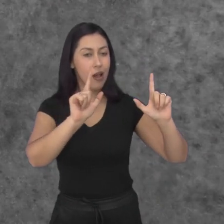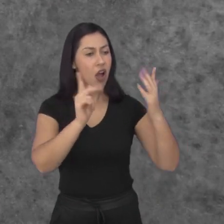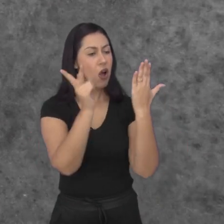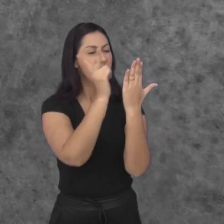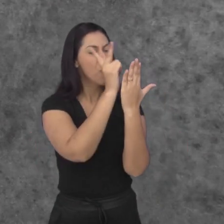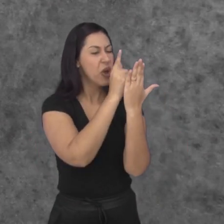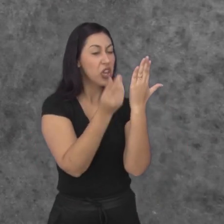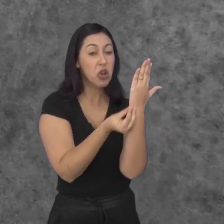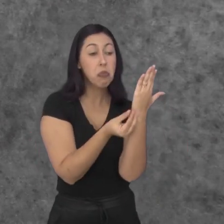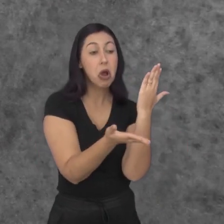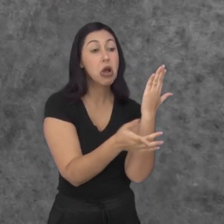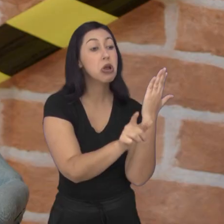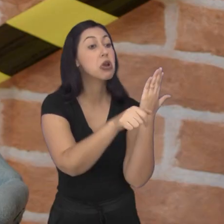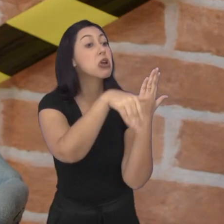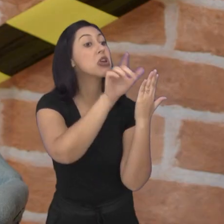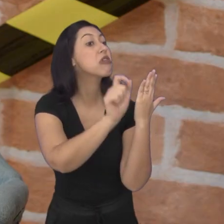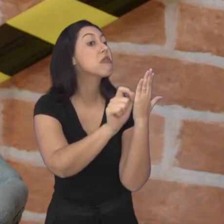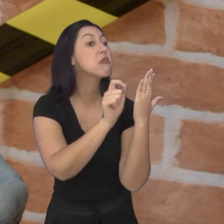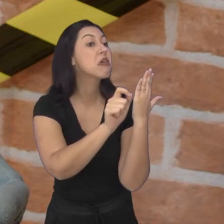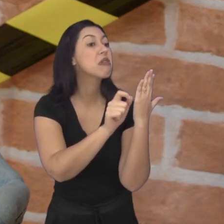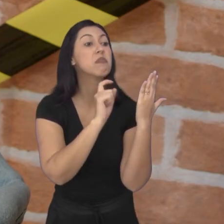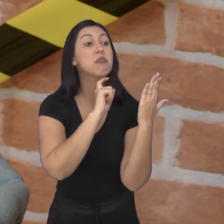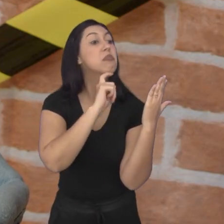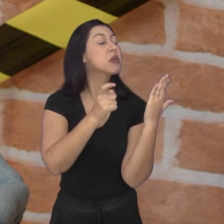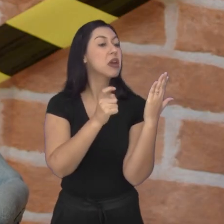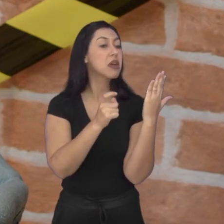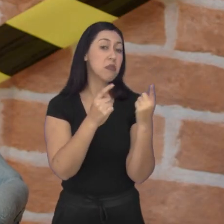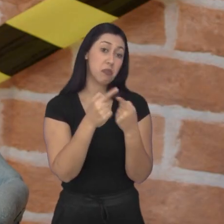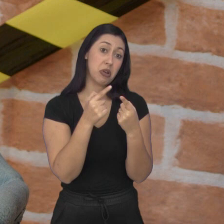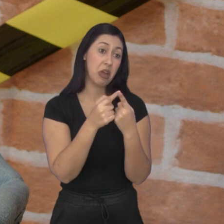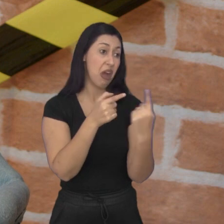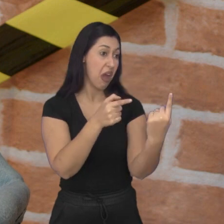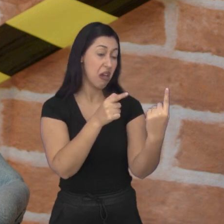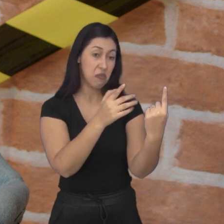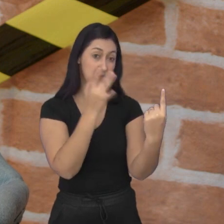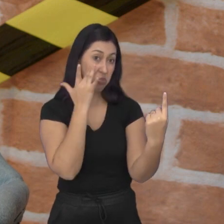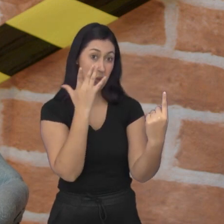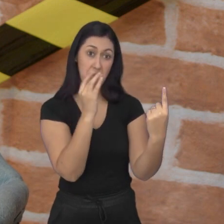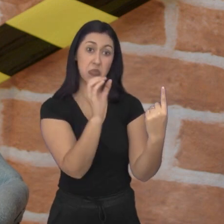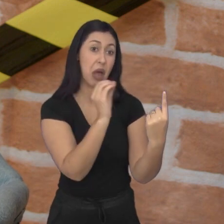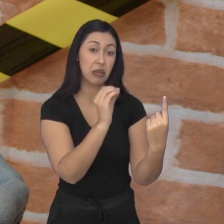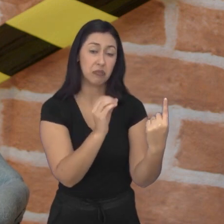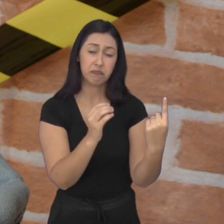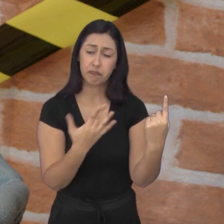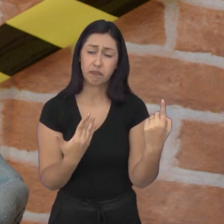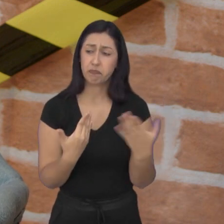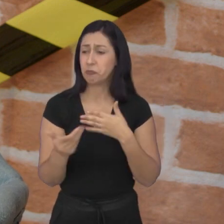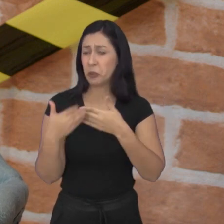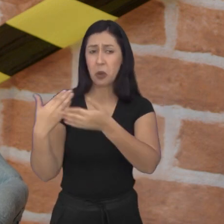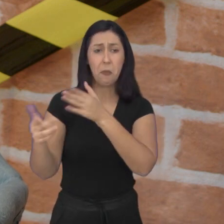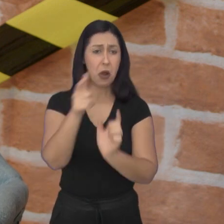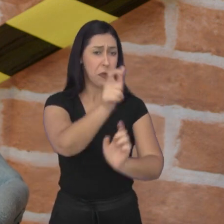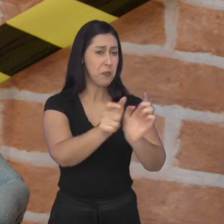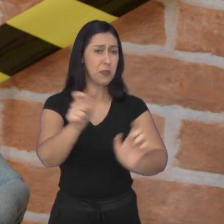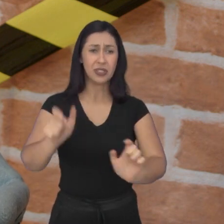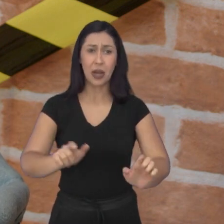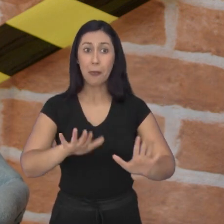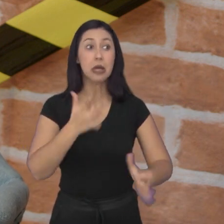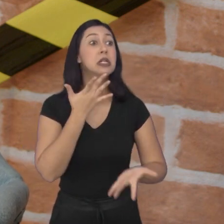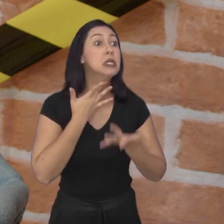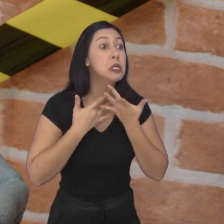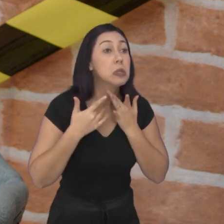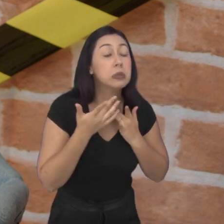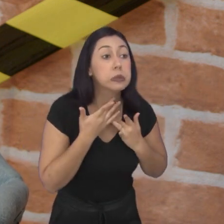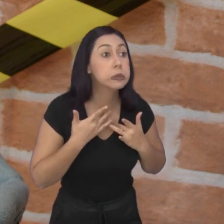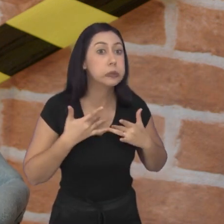que partia do princípio de que, bom, se não são pra você, então são pra ninguém. De uma forma despretensiosa mesmo. Sim.